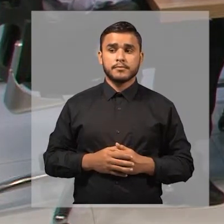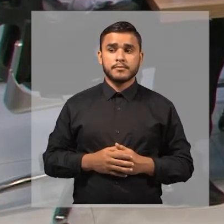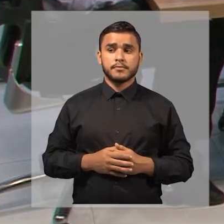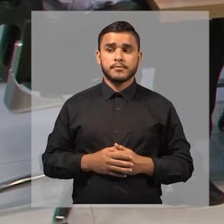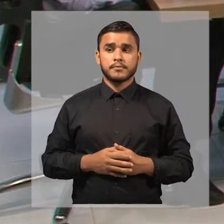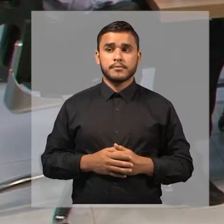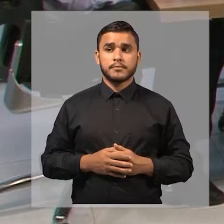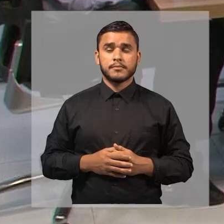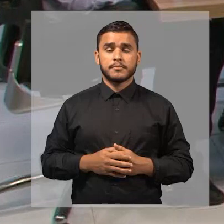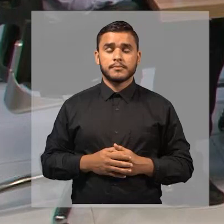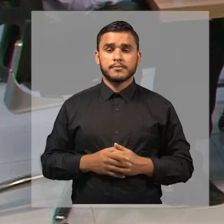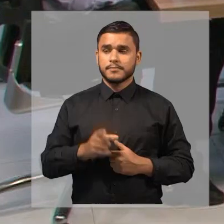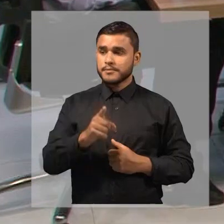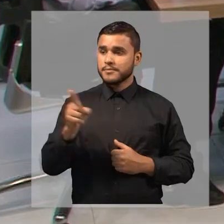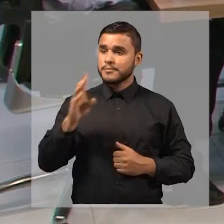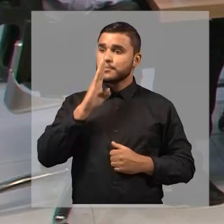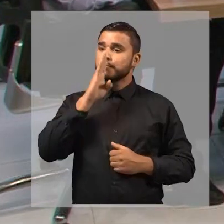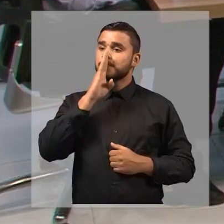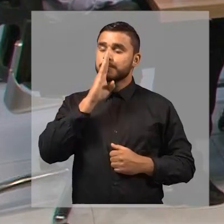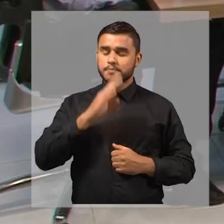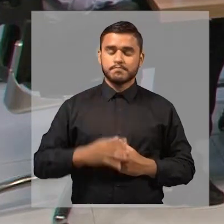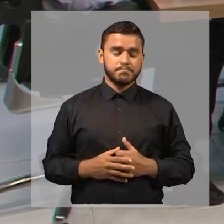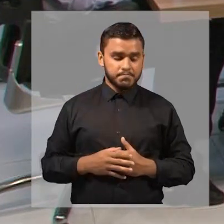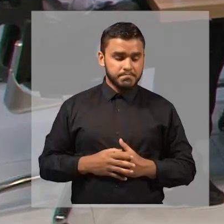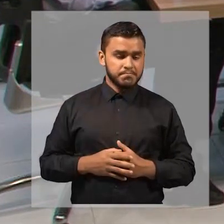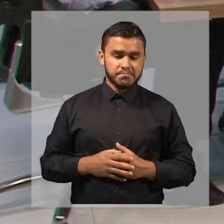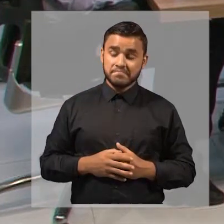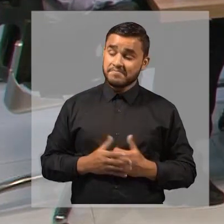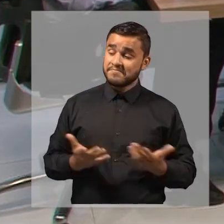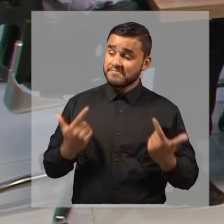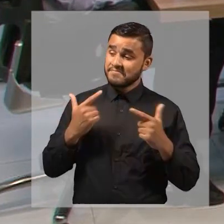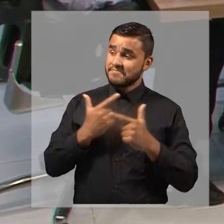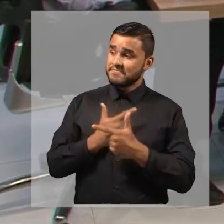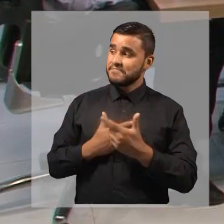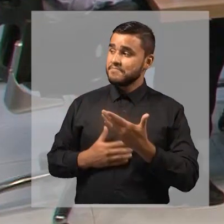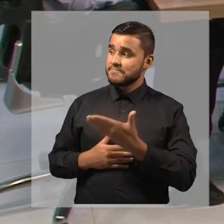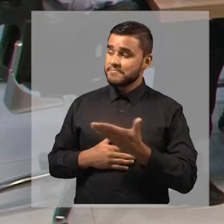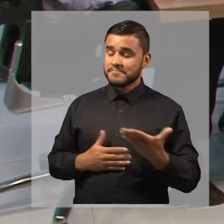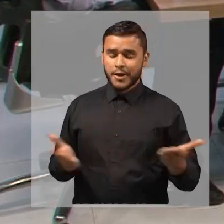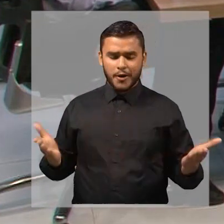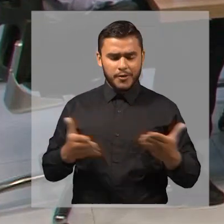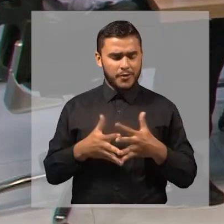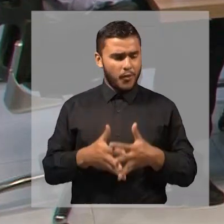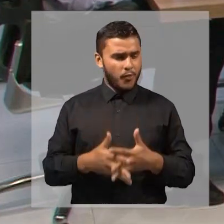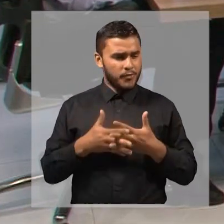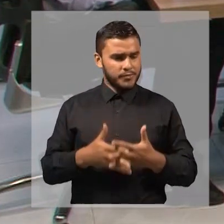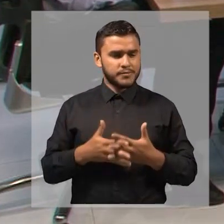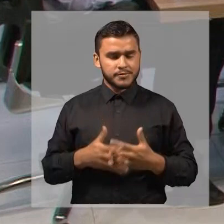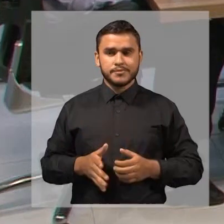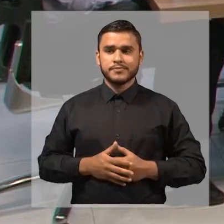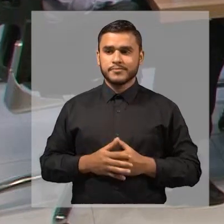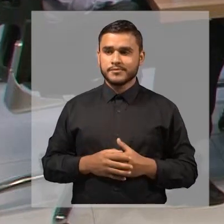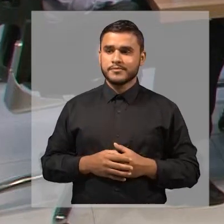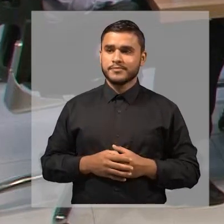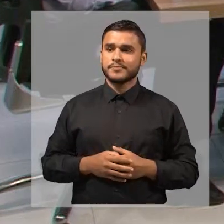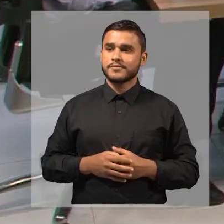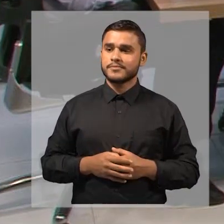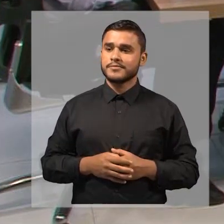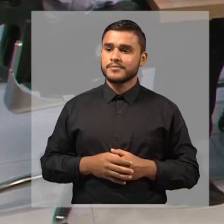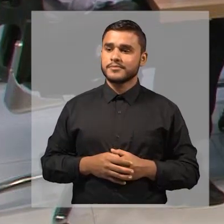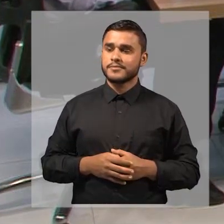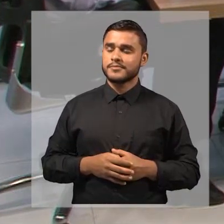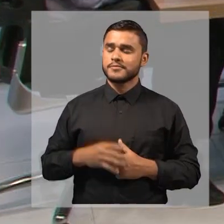vocês... Não, é o que nós temos. Não, é porque a situação, eu acho que é o seguinte, nós vivemos uma situação tão complexa,